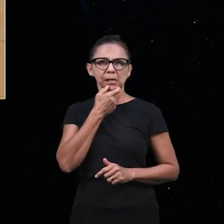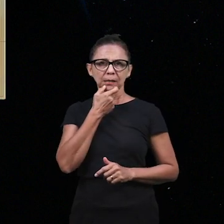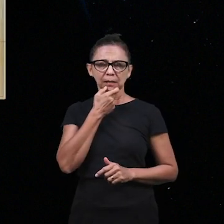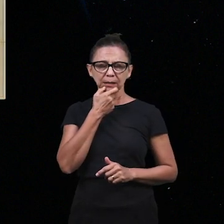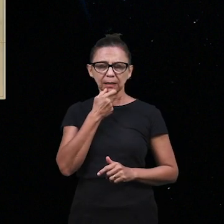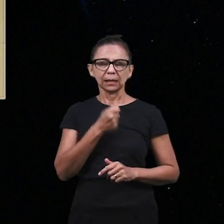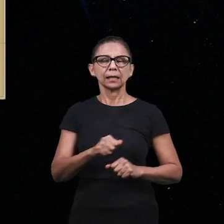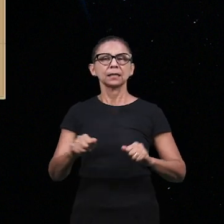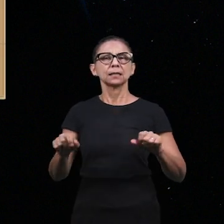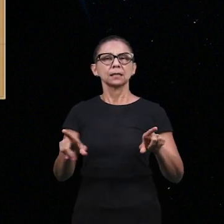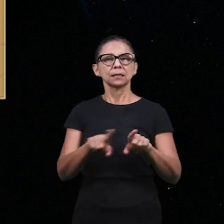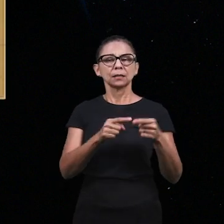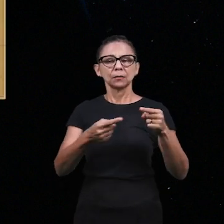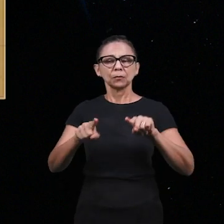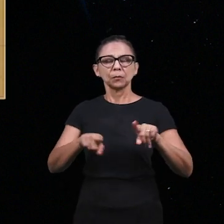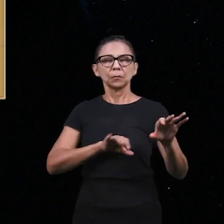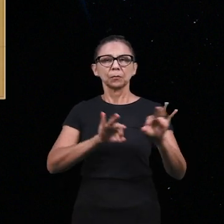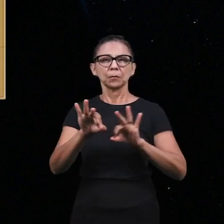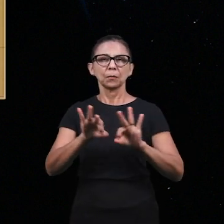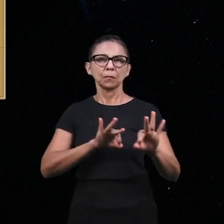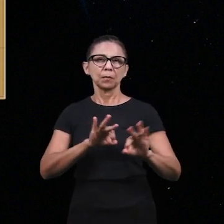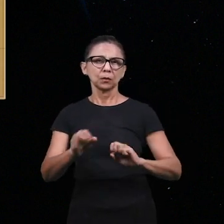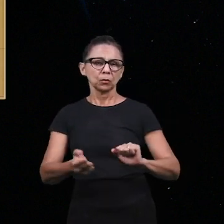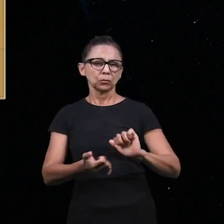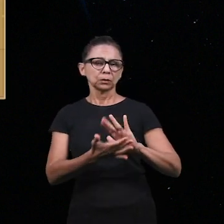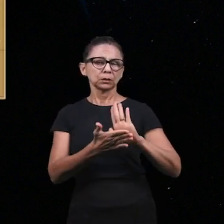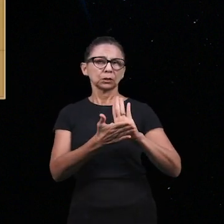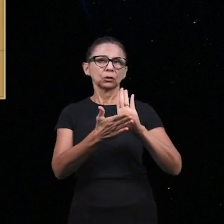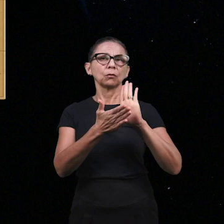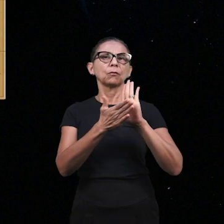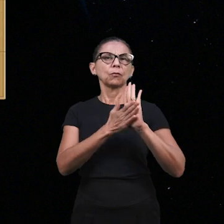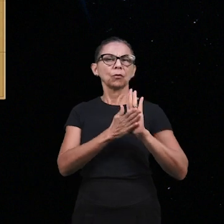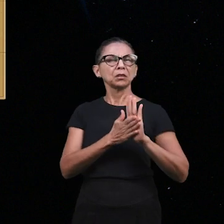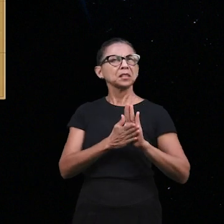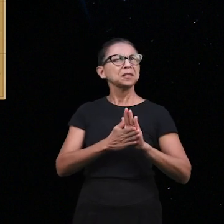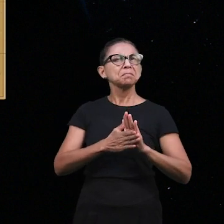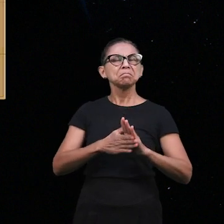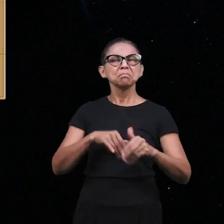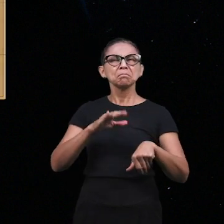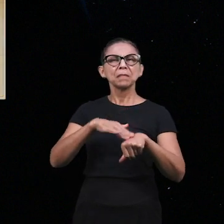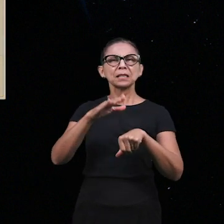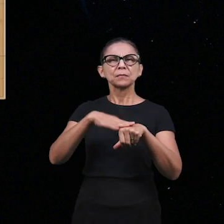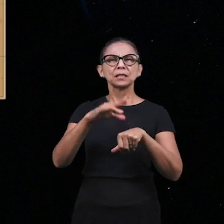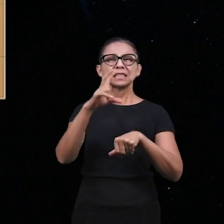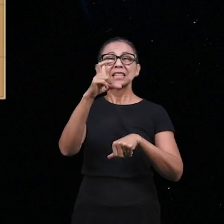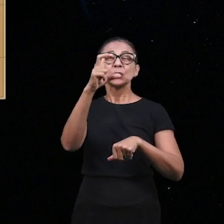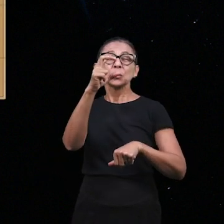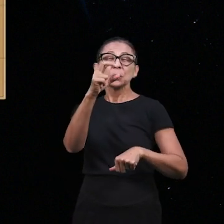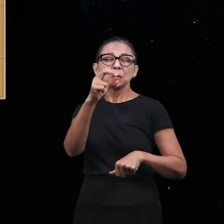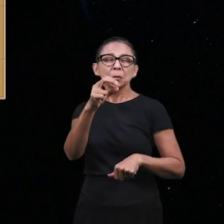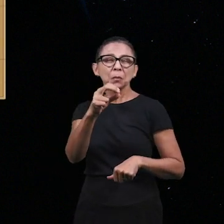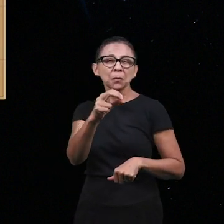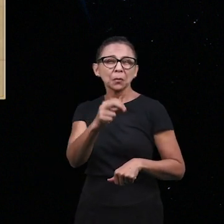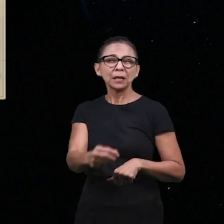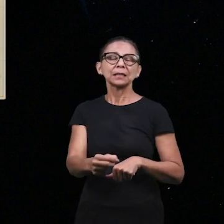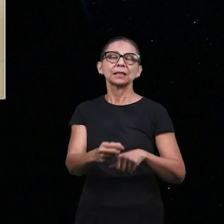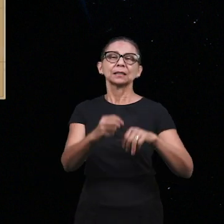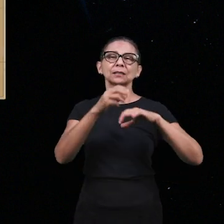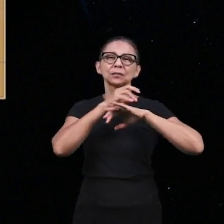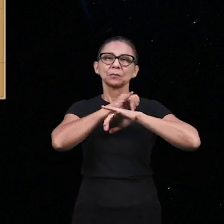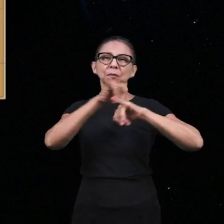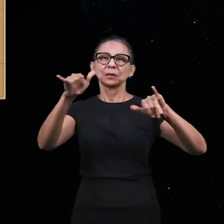Evangelho, cantor e inólogo português, que dedicou mais de 50 anos de sua vida à propagação do